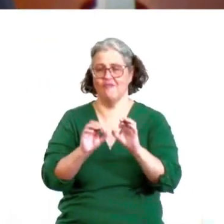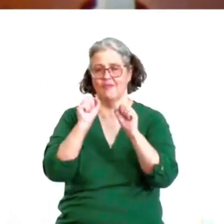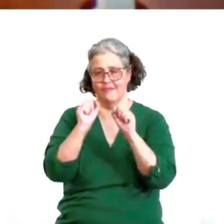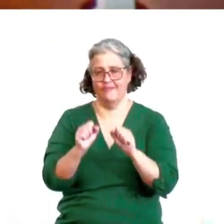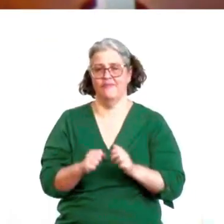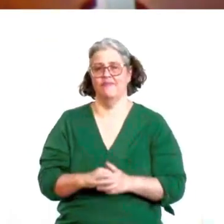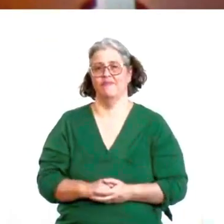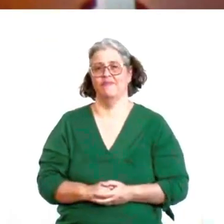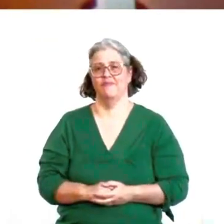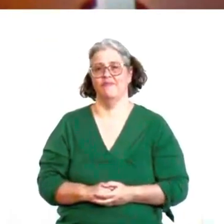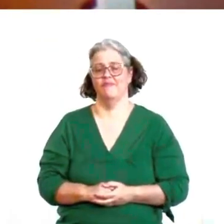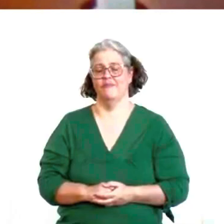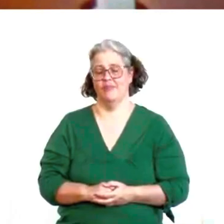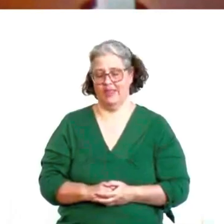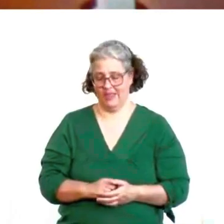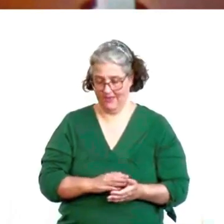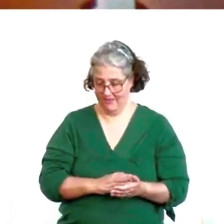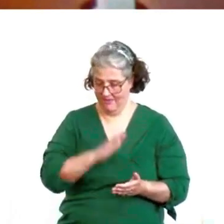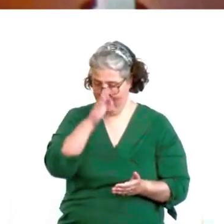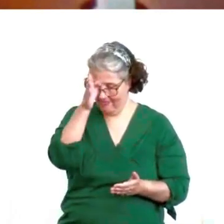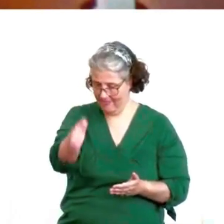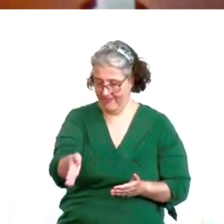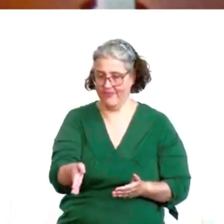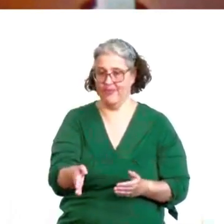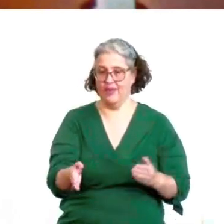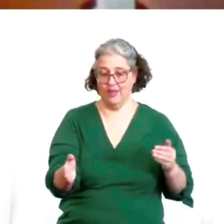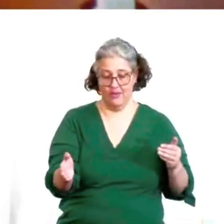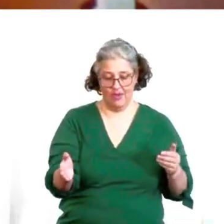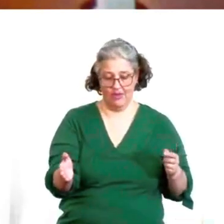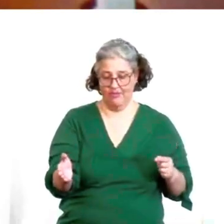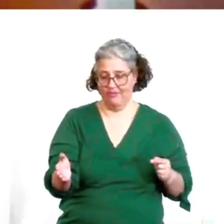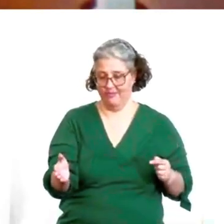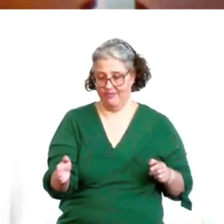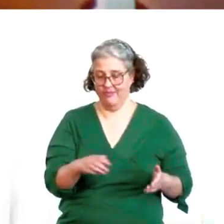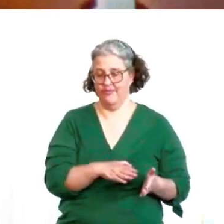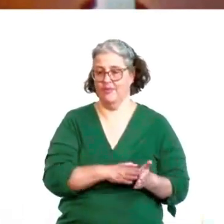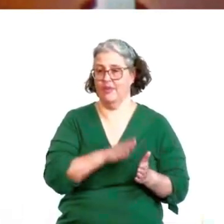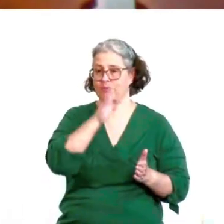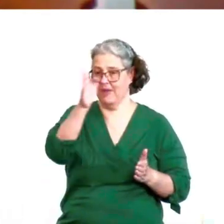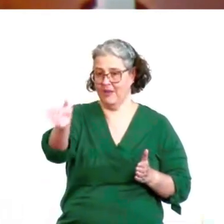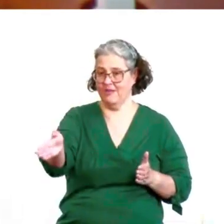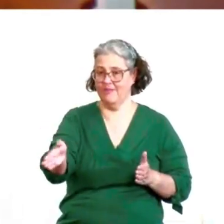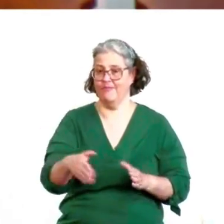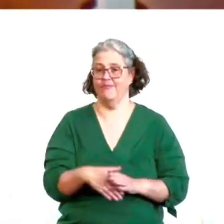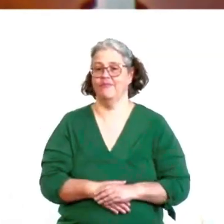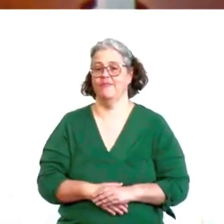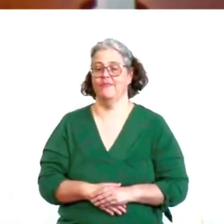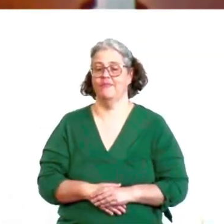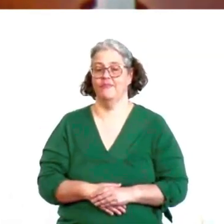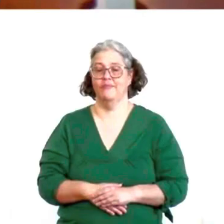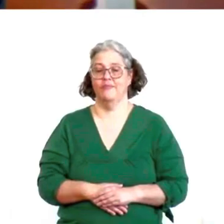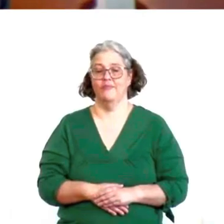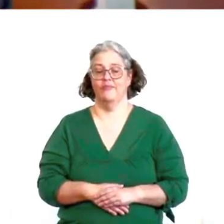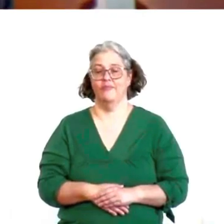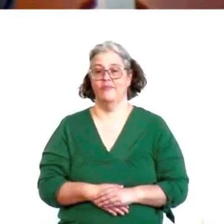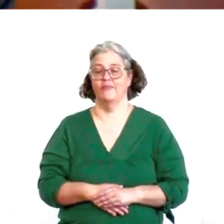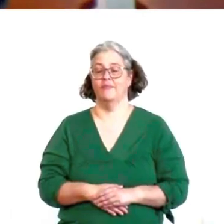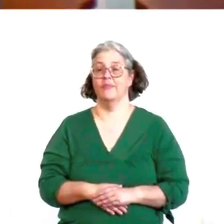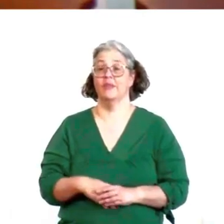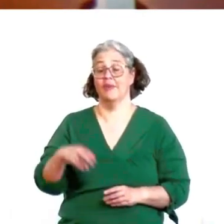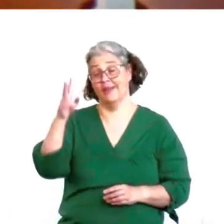nós, partiu, pois, Abraão. E como Hebreus nos faz